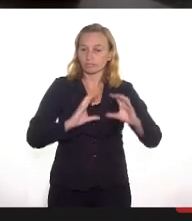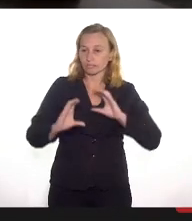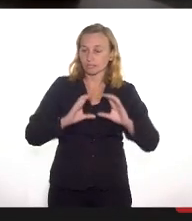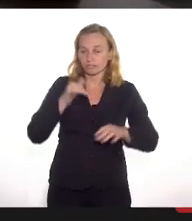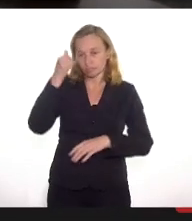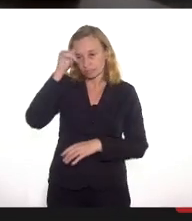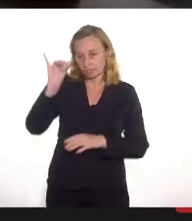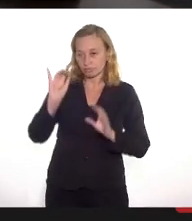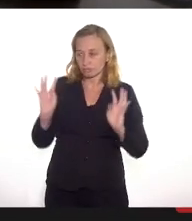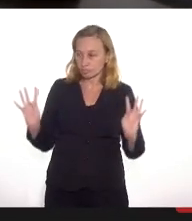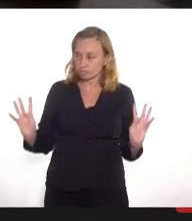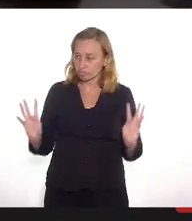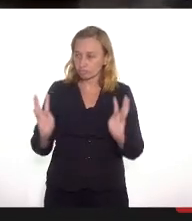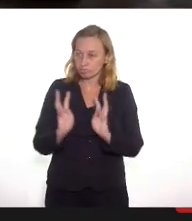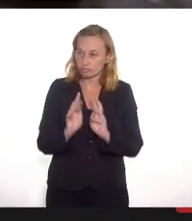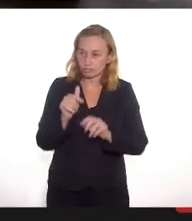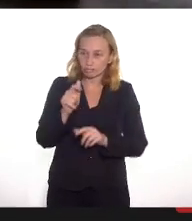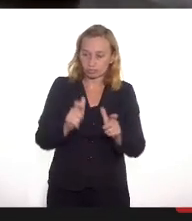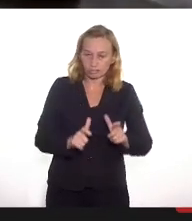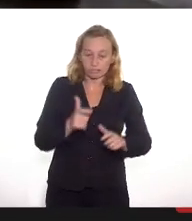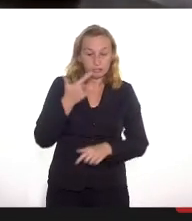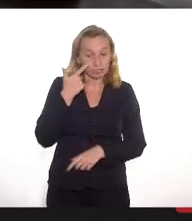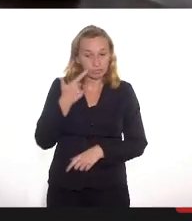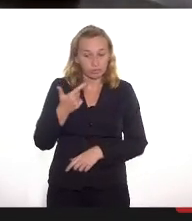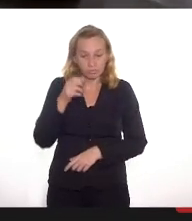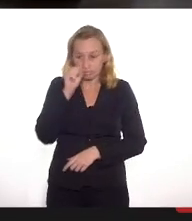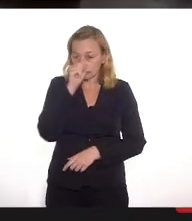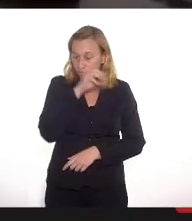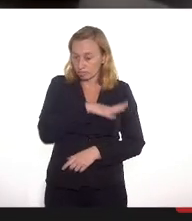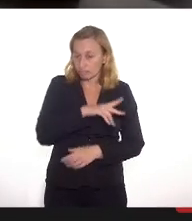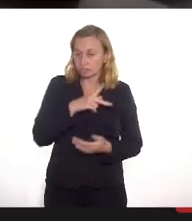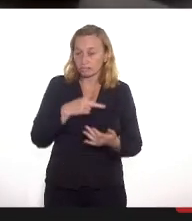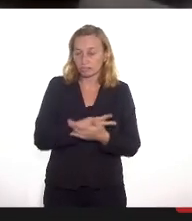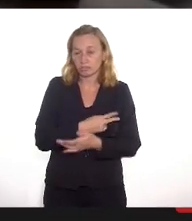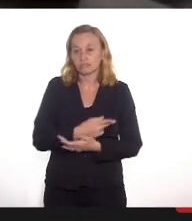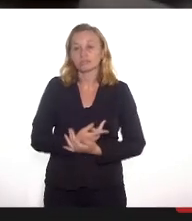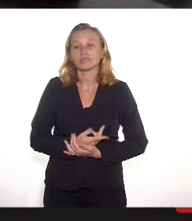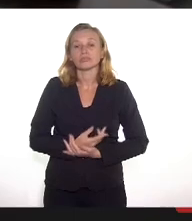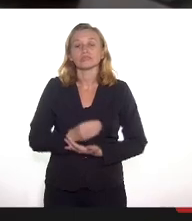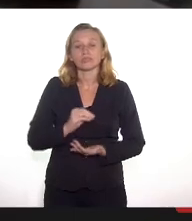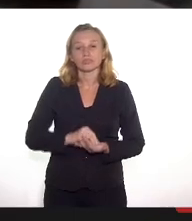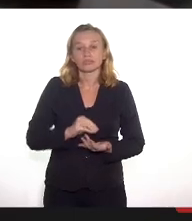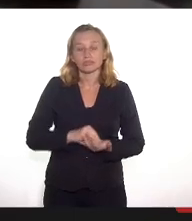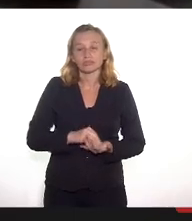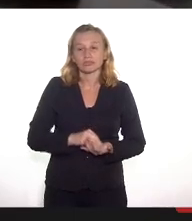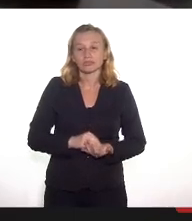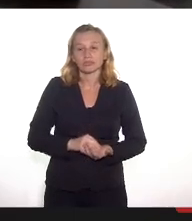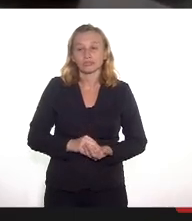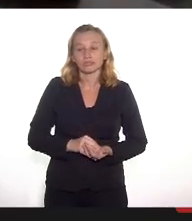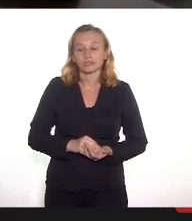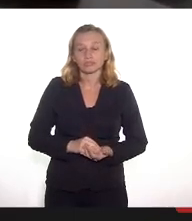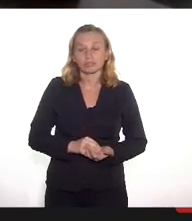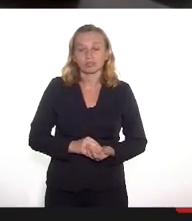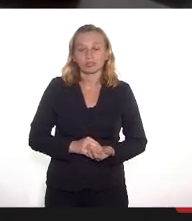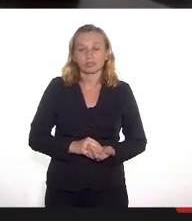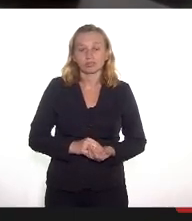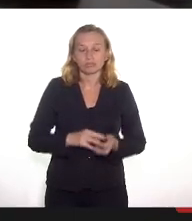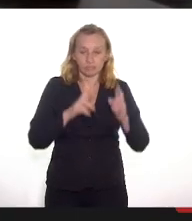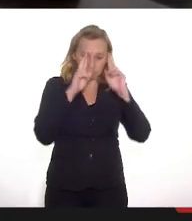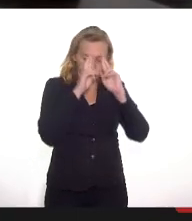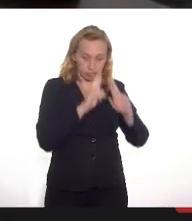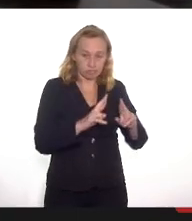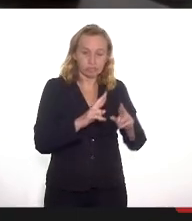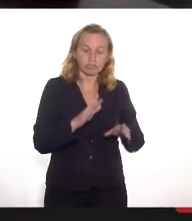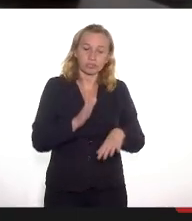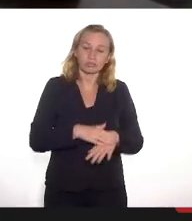as aglomerações a gente vê os abusos são cometidos os desrespeitos cometidos Por mais que você faça